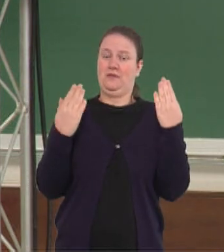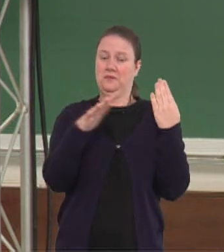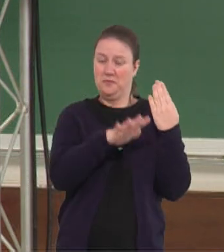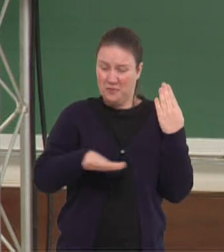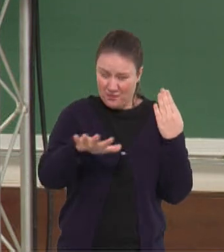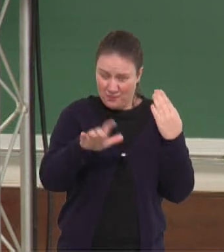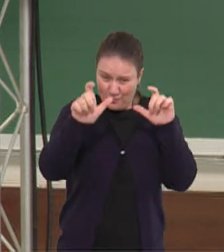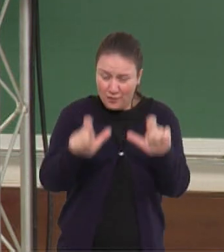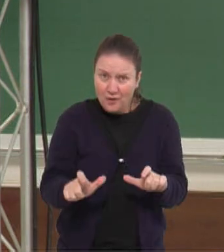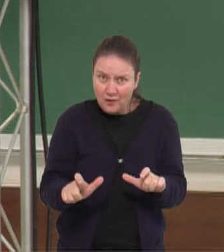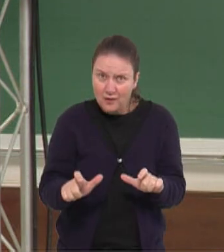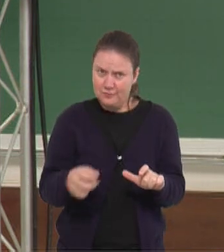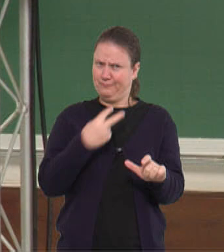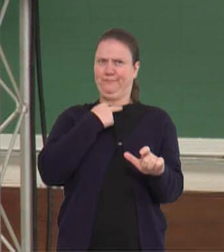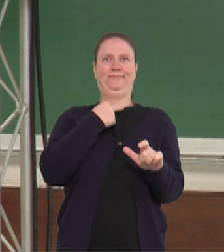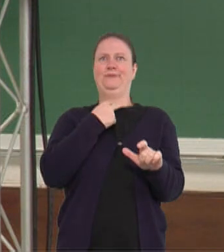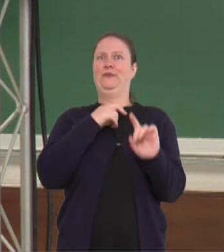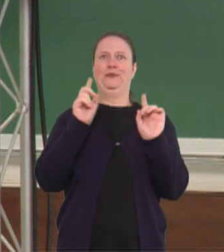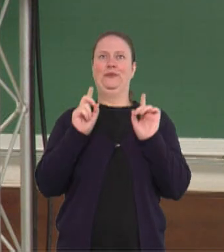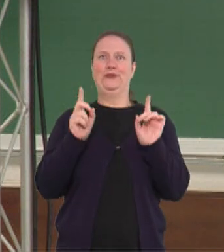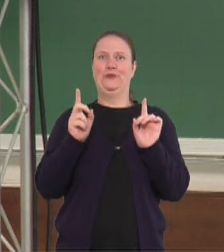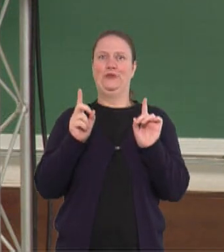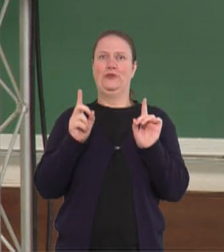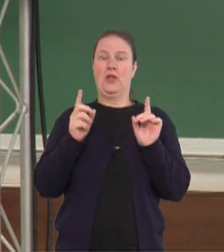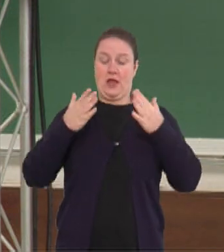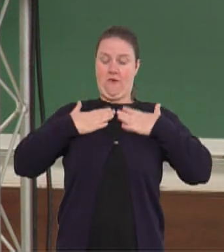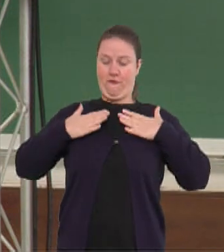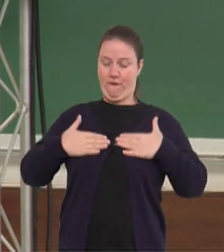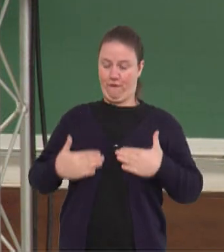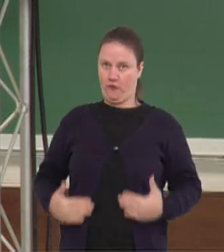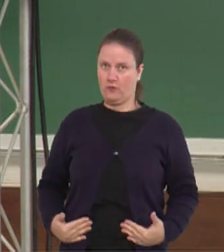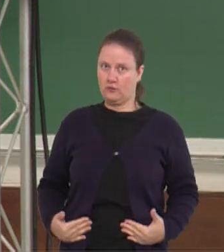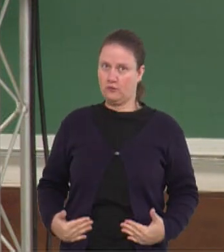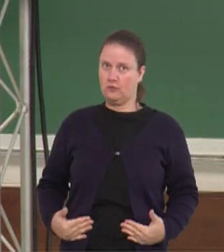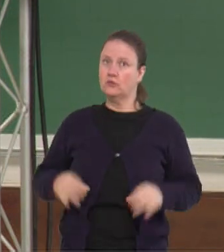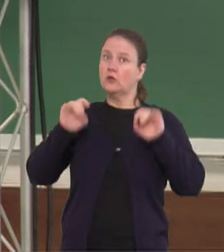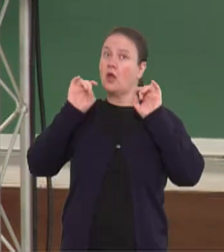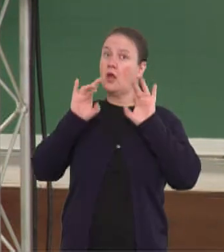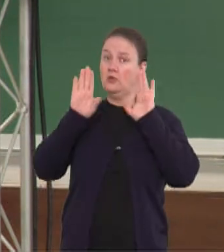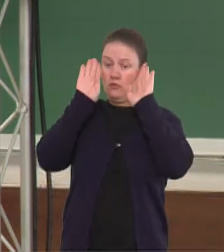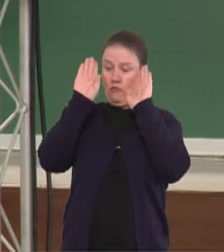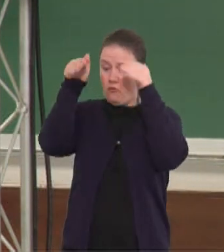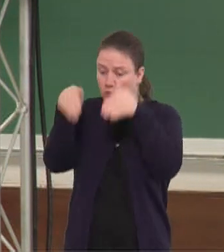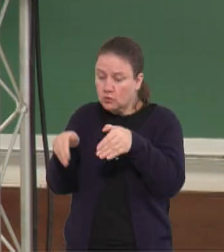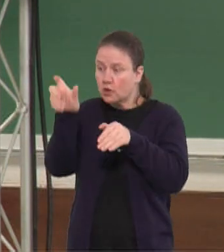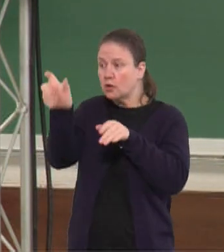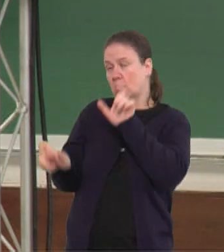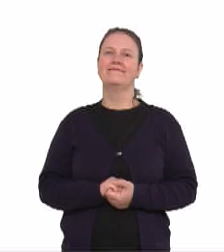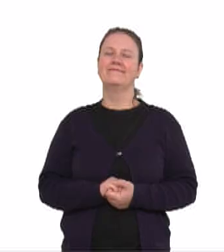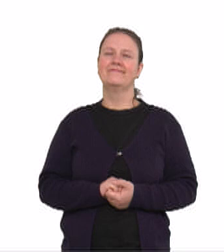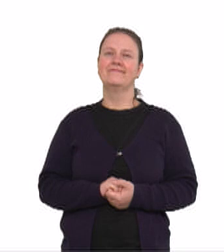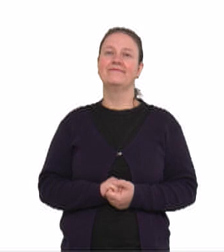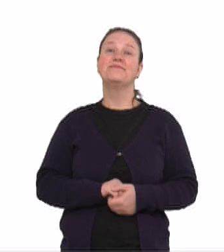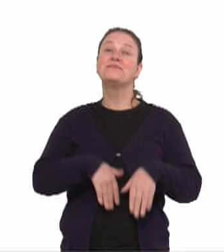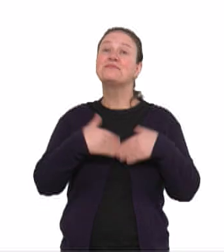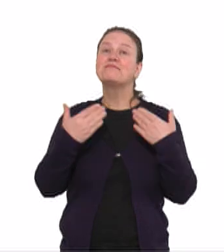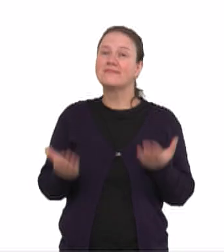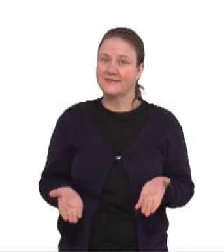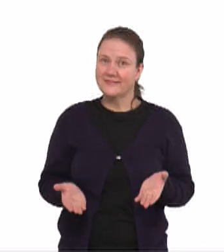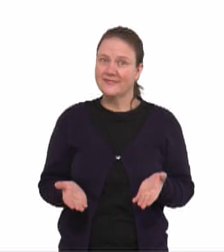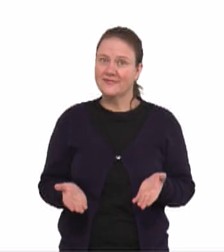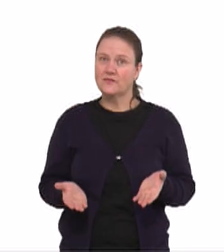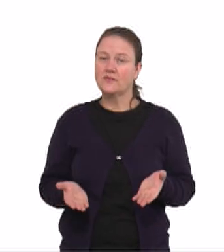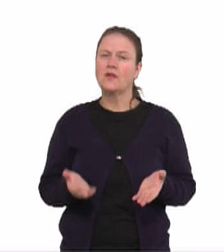Então, física e psicológica ou psicológica é dos personagens. Vamos lá? Então, vamos